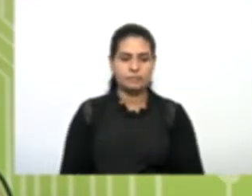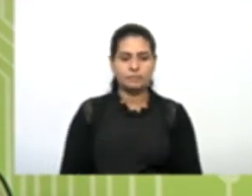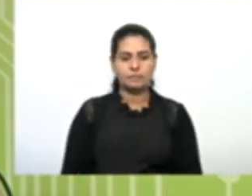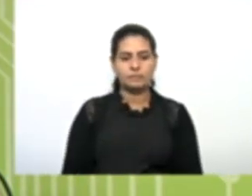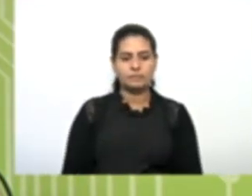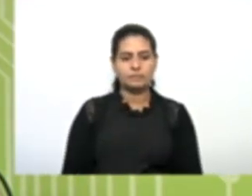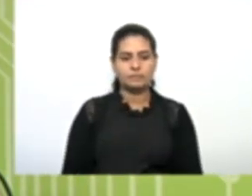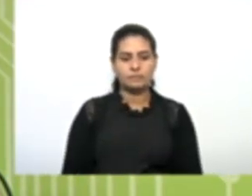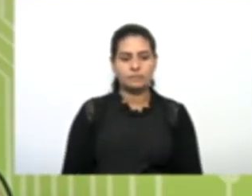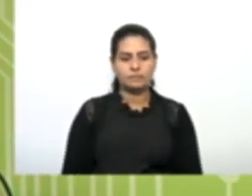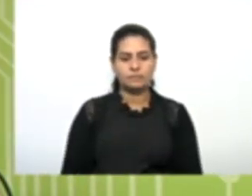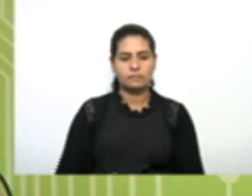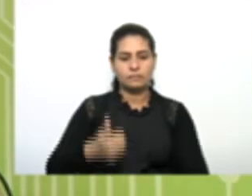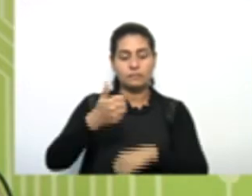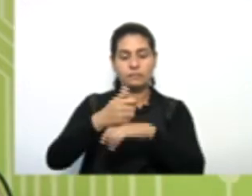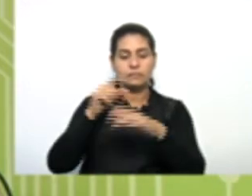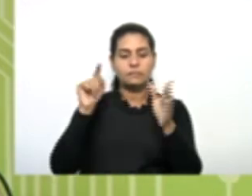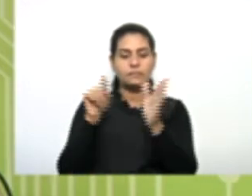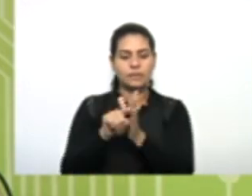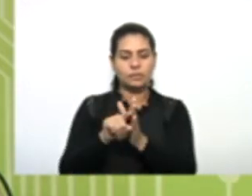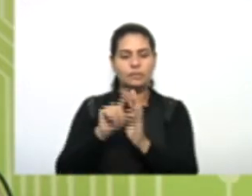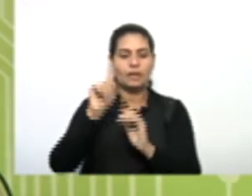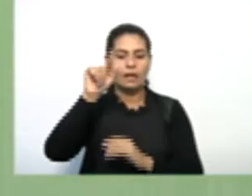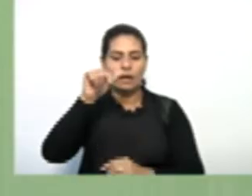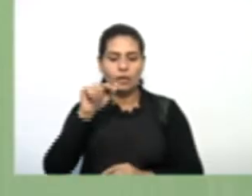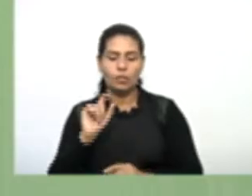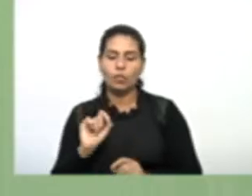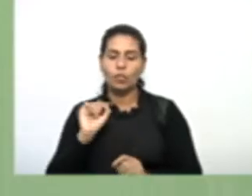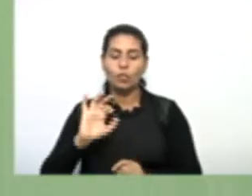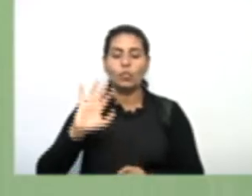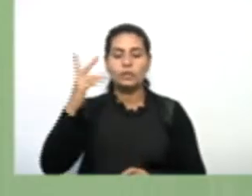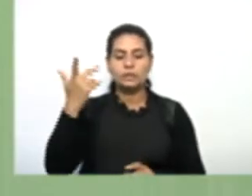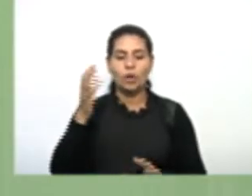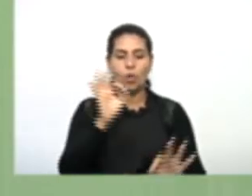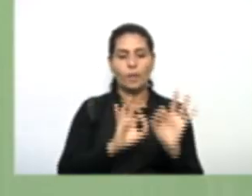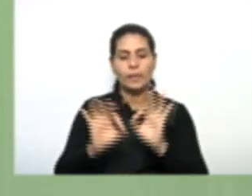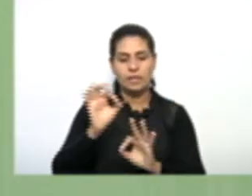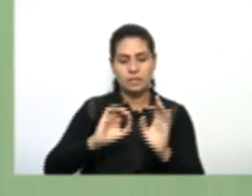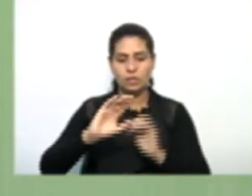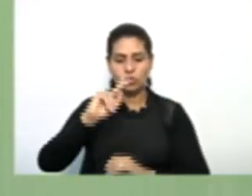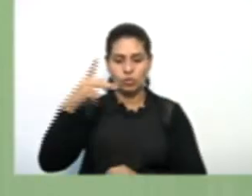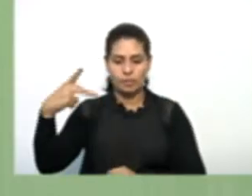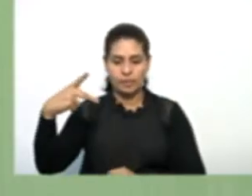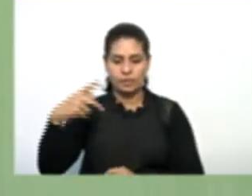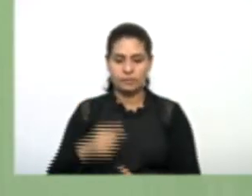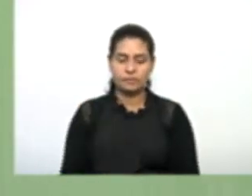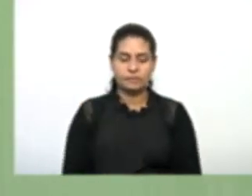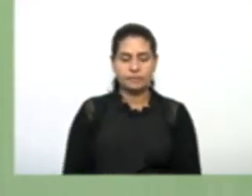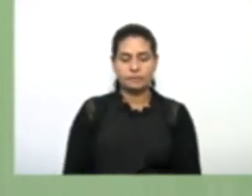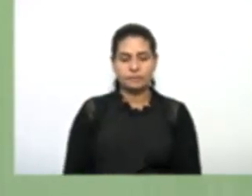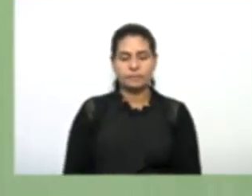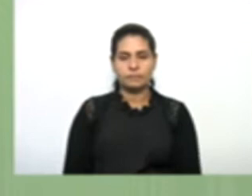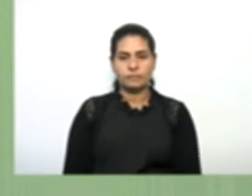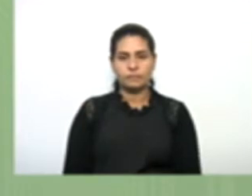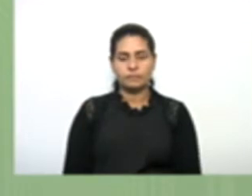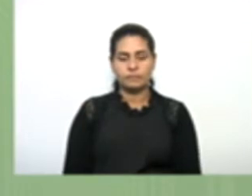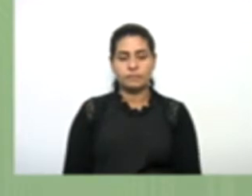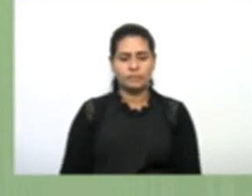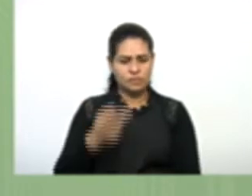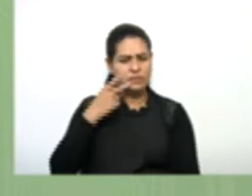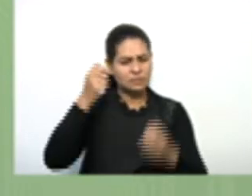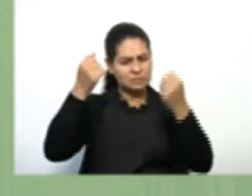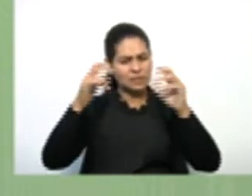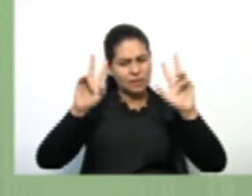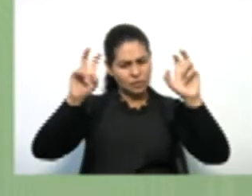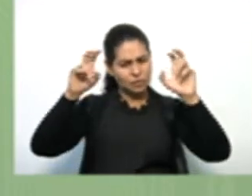Nós temos a primeira pergunta da nossa atividade de hoje o que são operações cooperativas? Nós falamos desse assunto